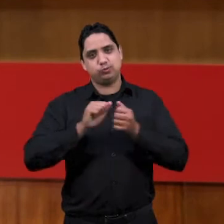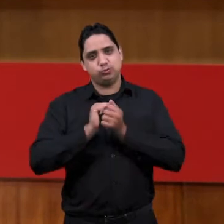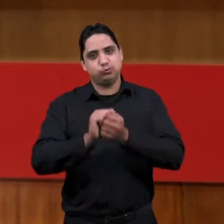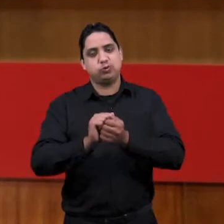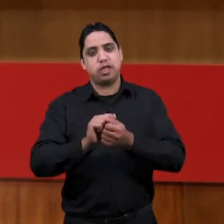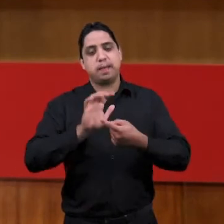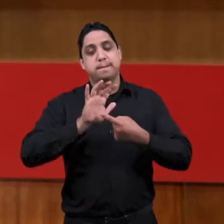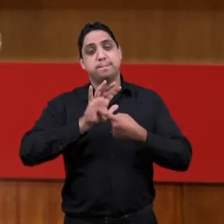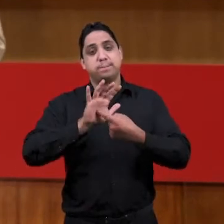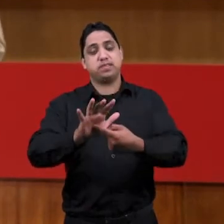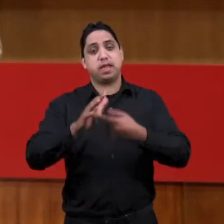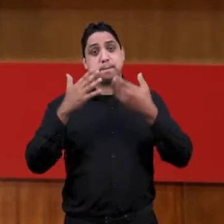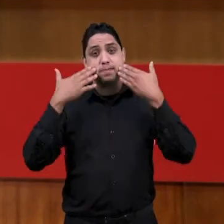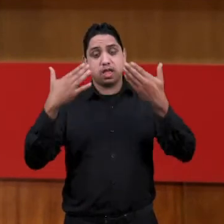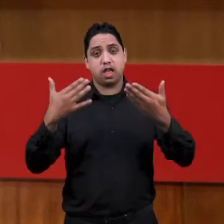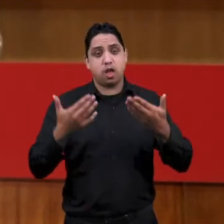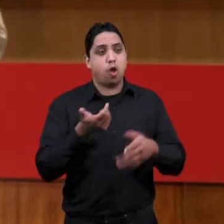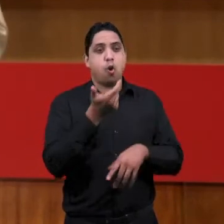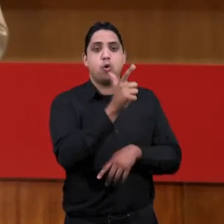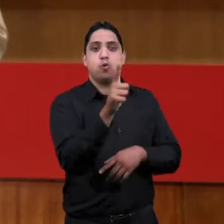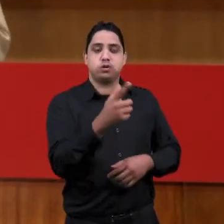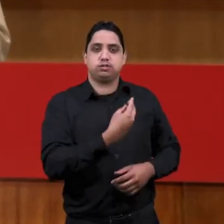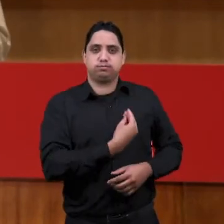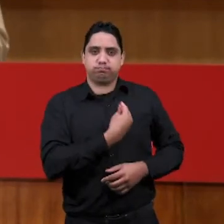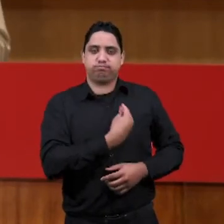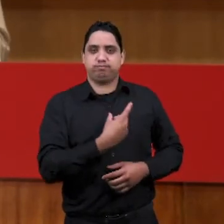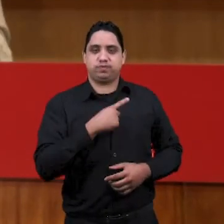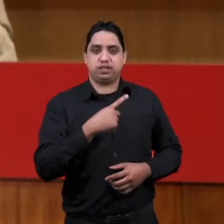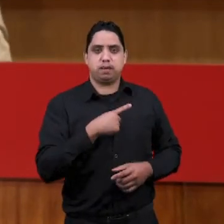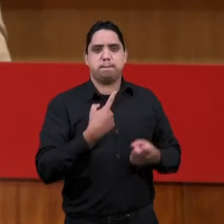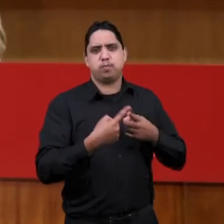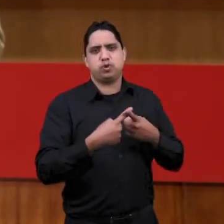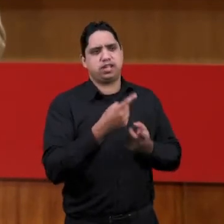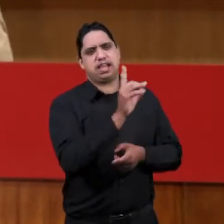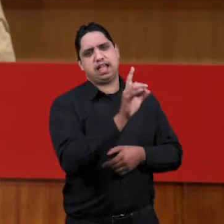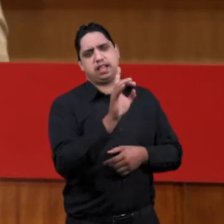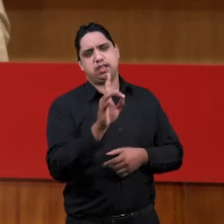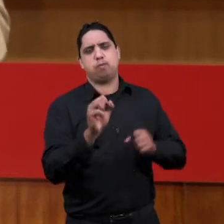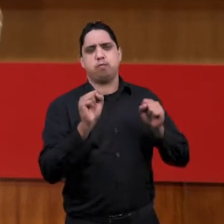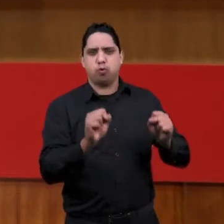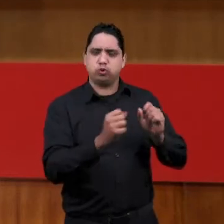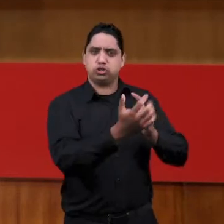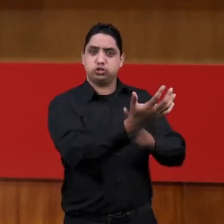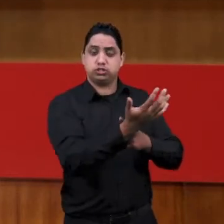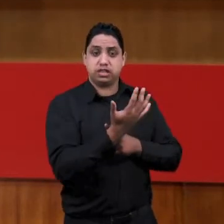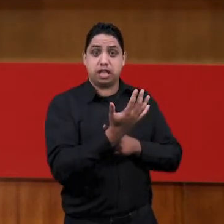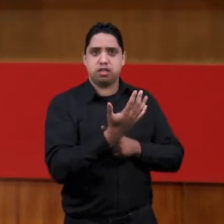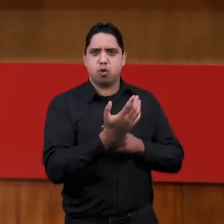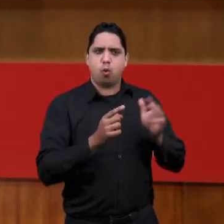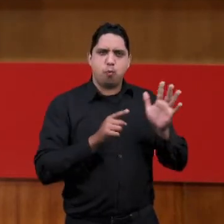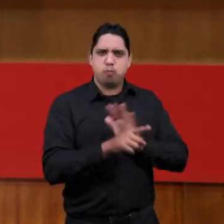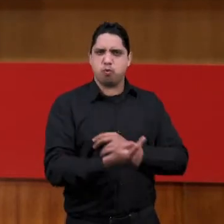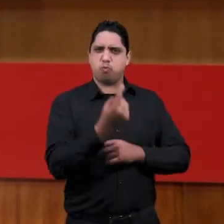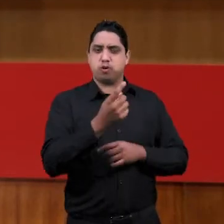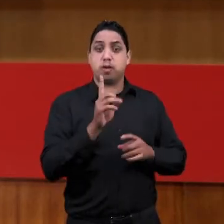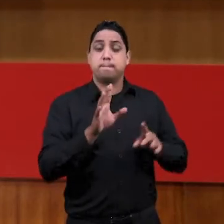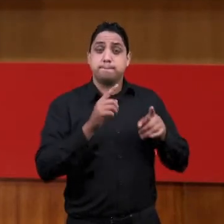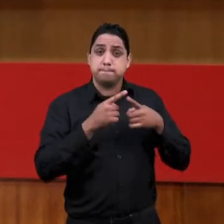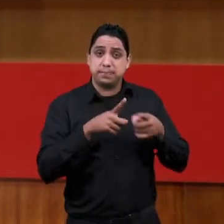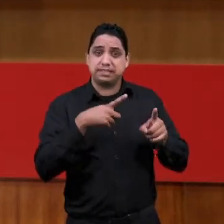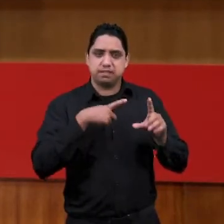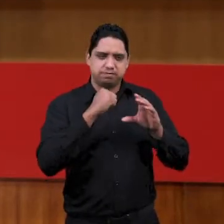apresentar outras participações dos irmãos, porque cada um pôde contribuir dentro de uma pergunta só, com